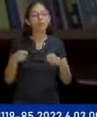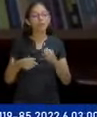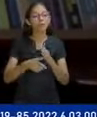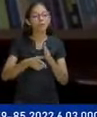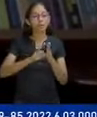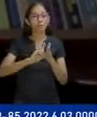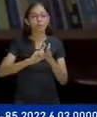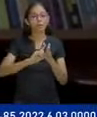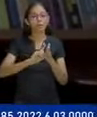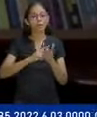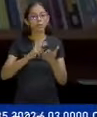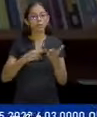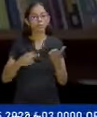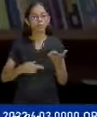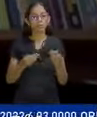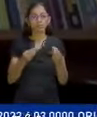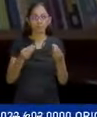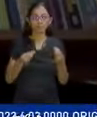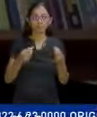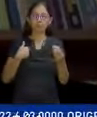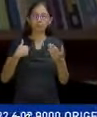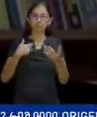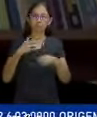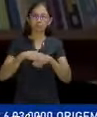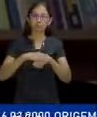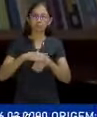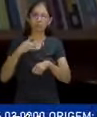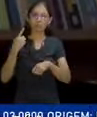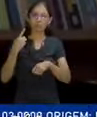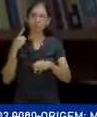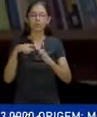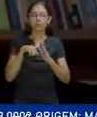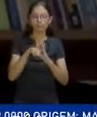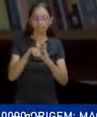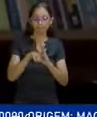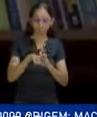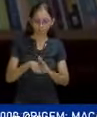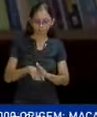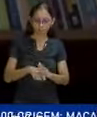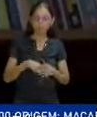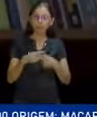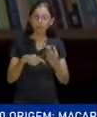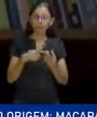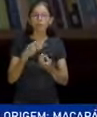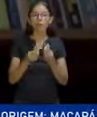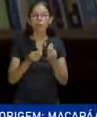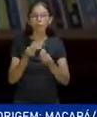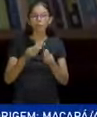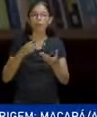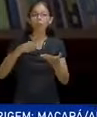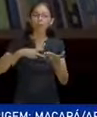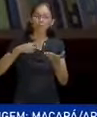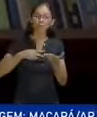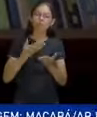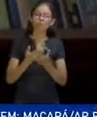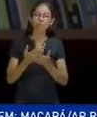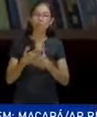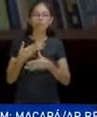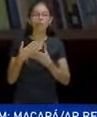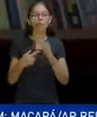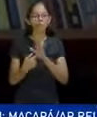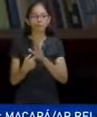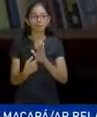pudesse apresentar o relatório dos seus contratados, escritório de contabilidade e assessoria jurídica. Porque